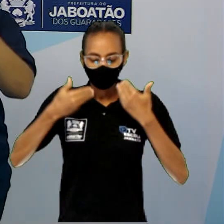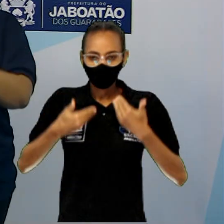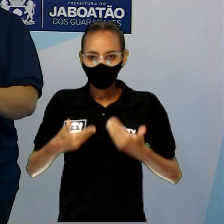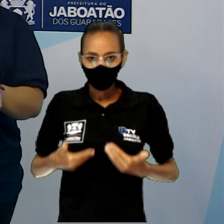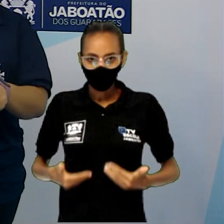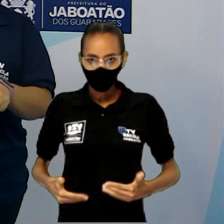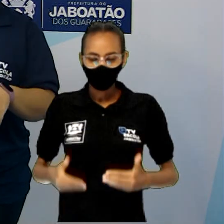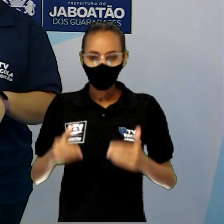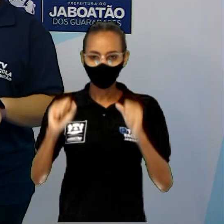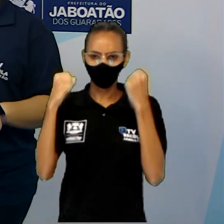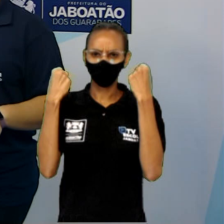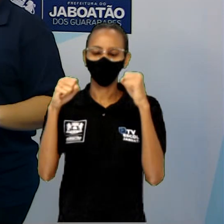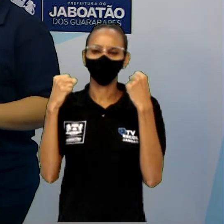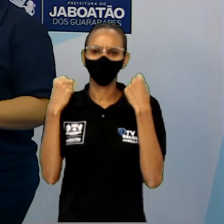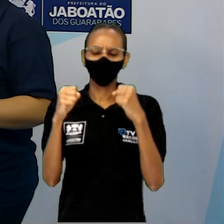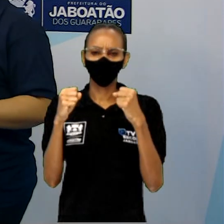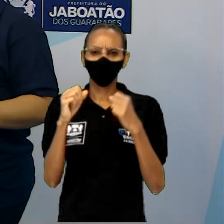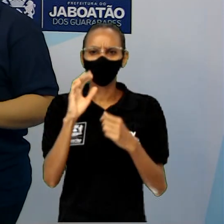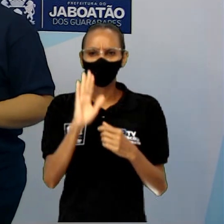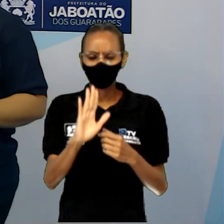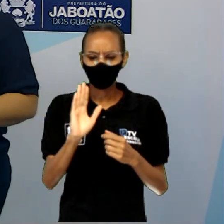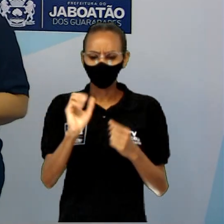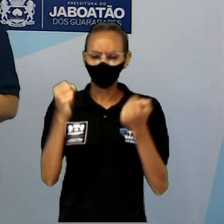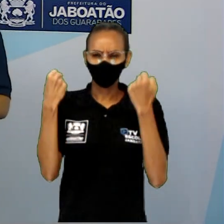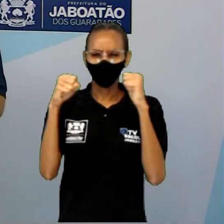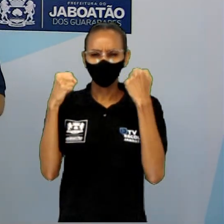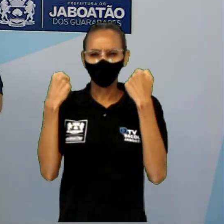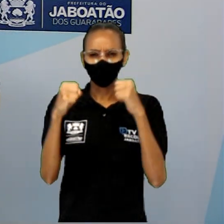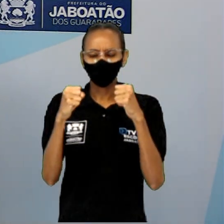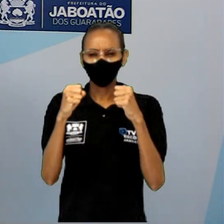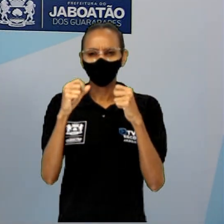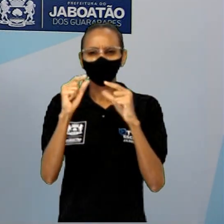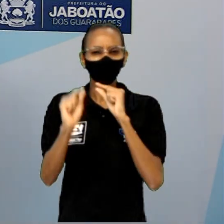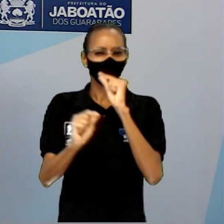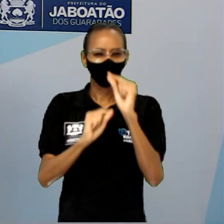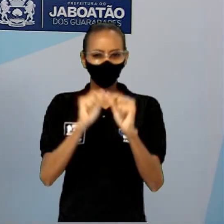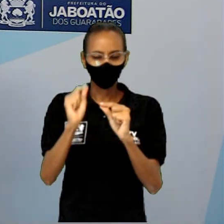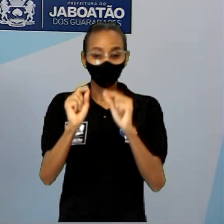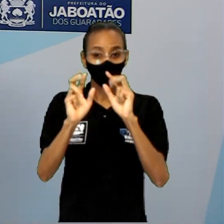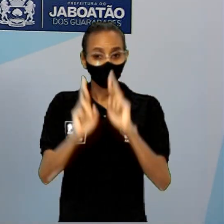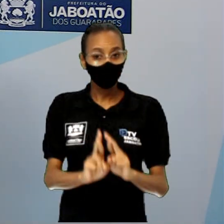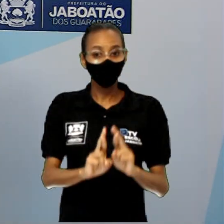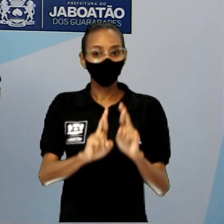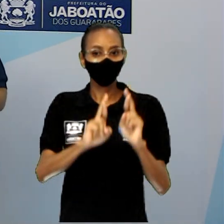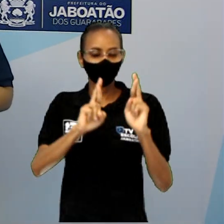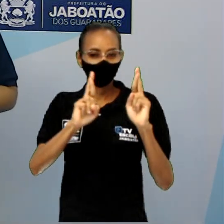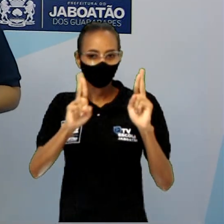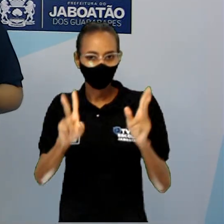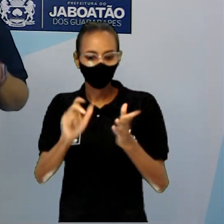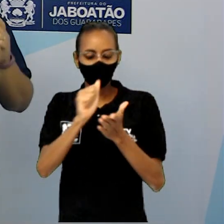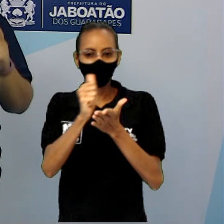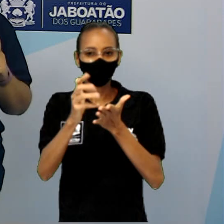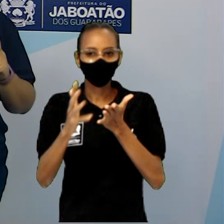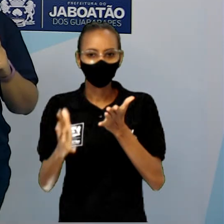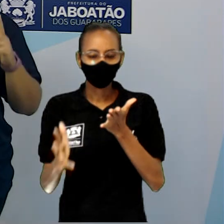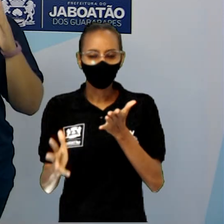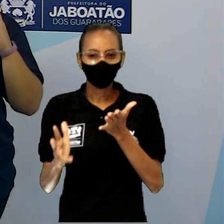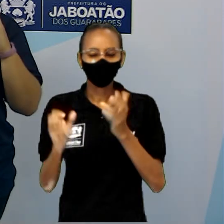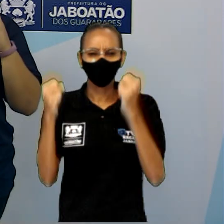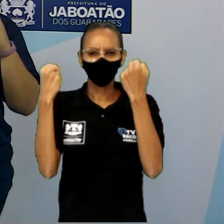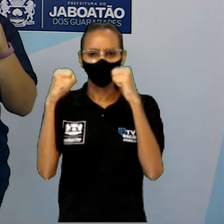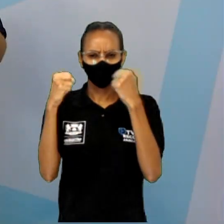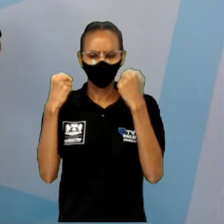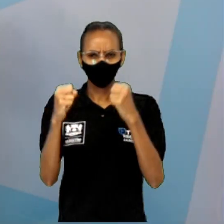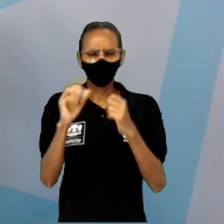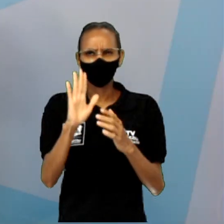nós podemos dizer que o exercício físico é diferente da atividade física. Porque, olha só, vamos